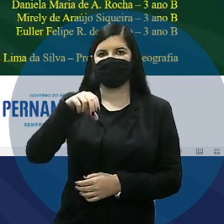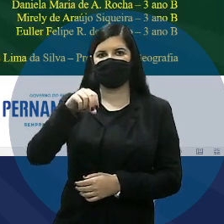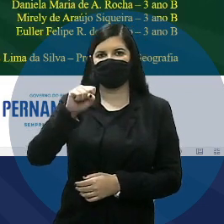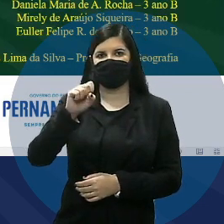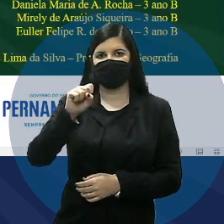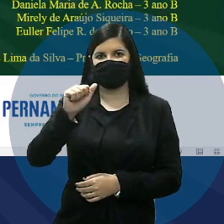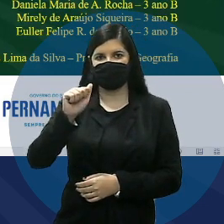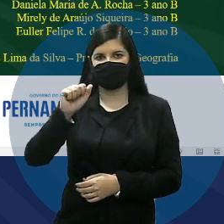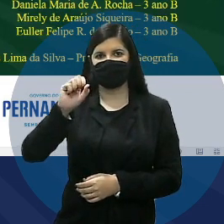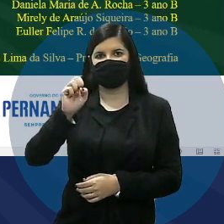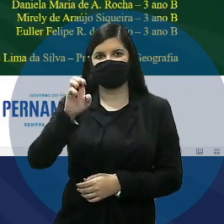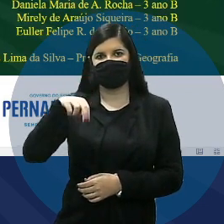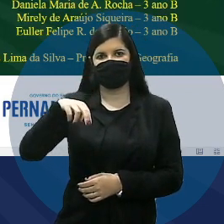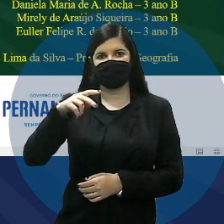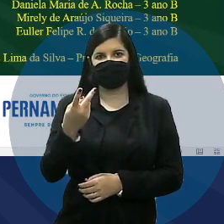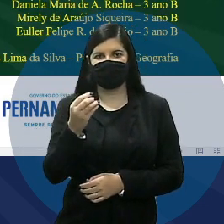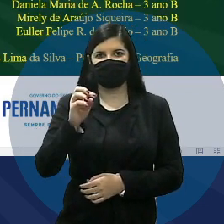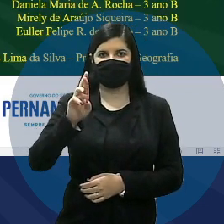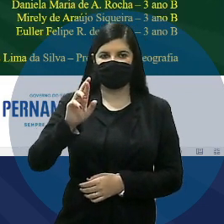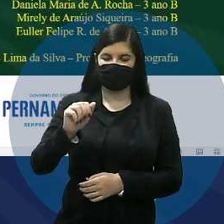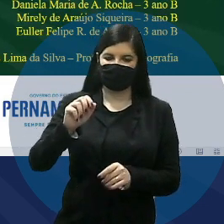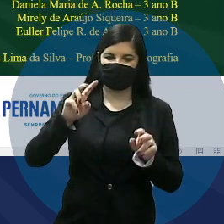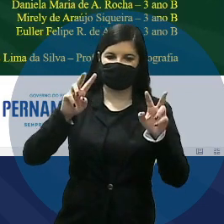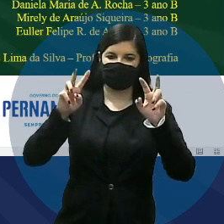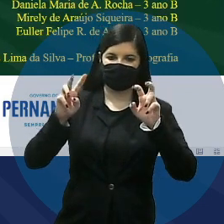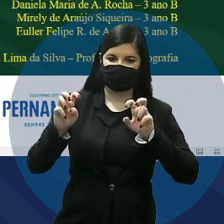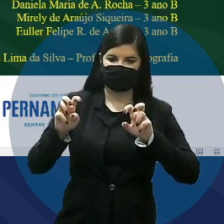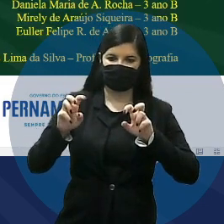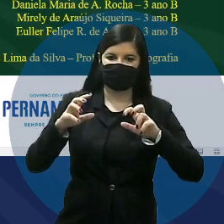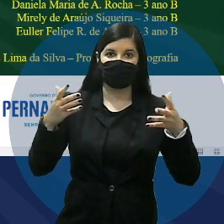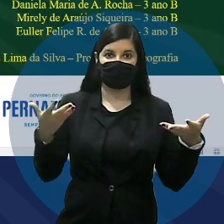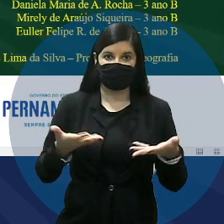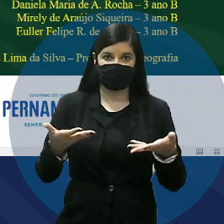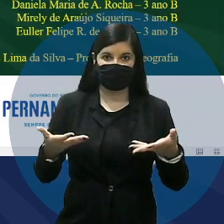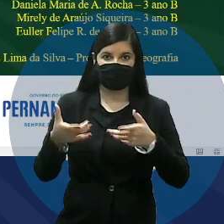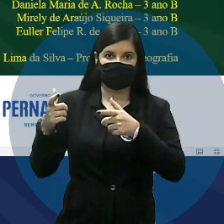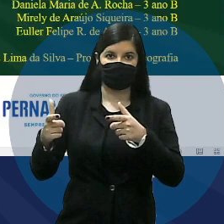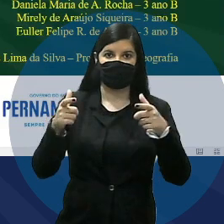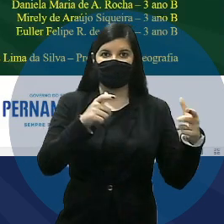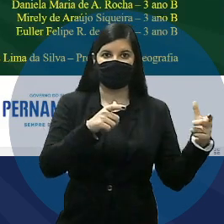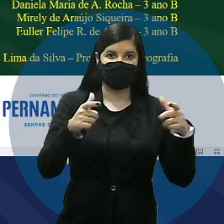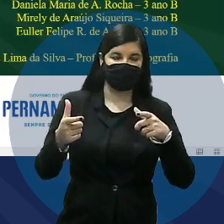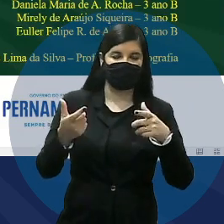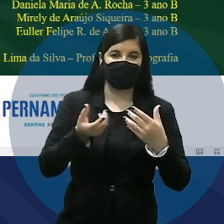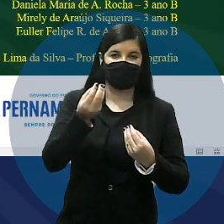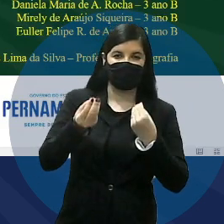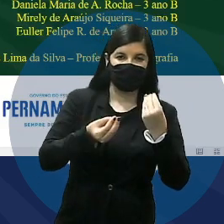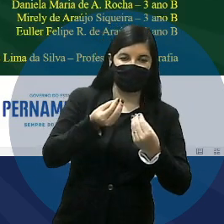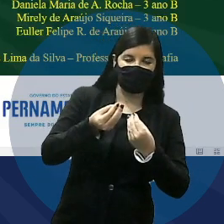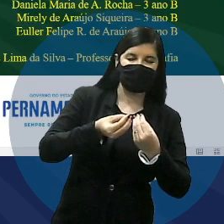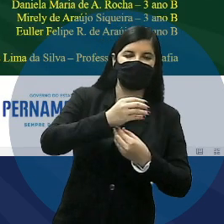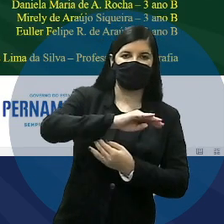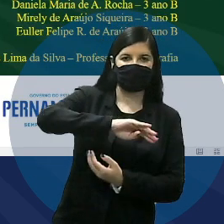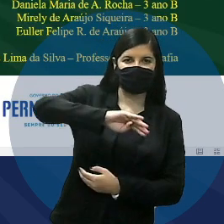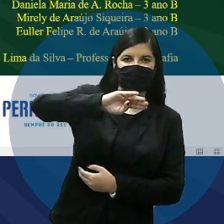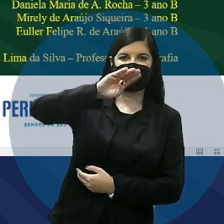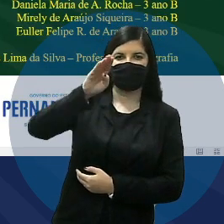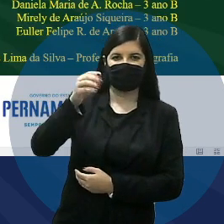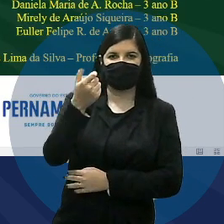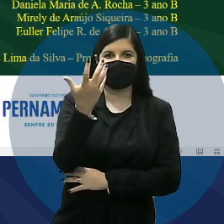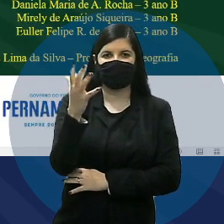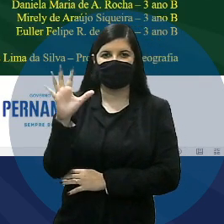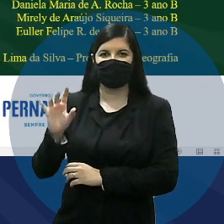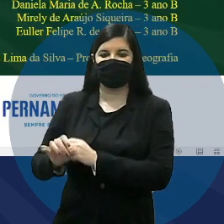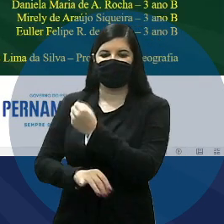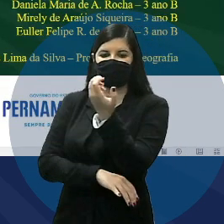que tem como título da totalidade, o lugar, as formas de relevo e o bioma Caatinga. Vale frisar